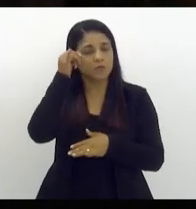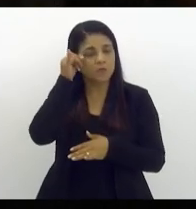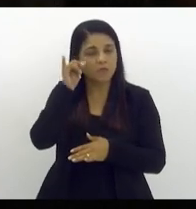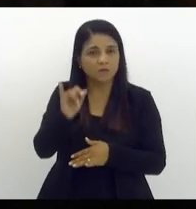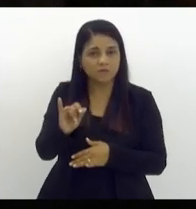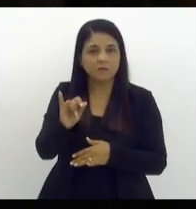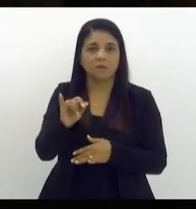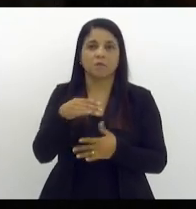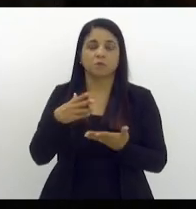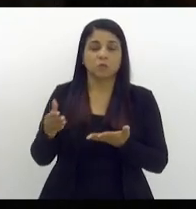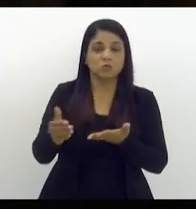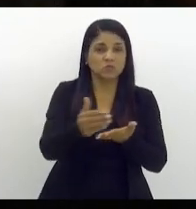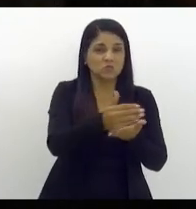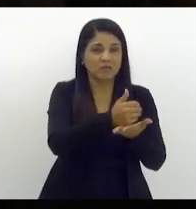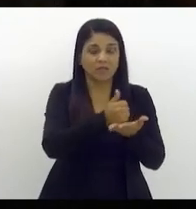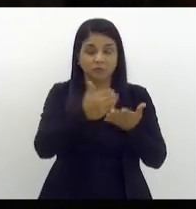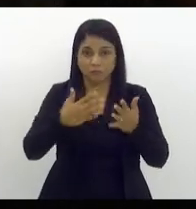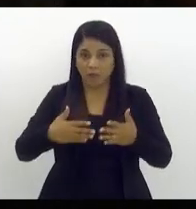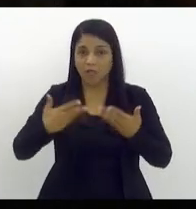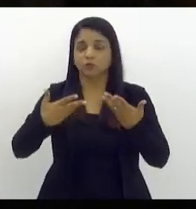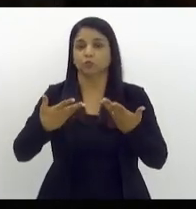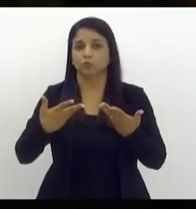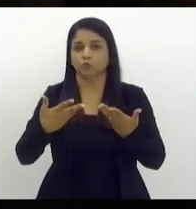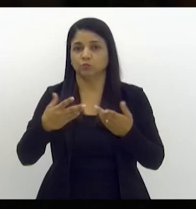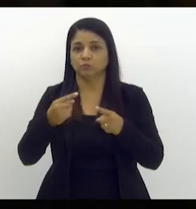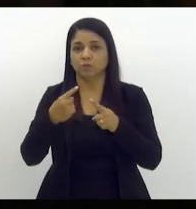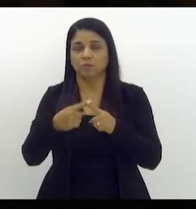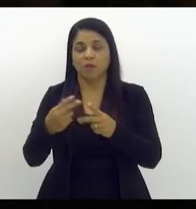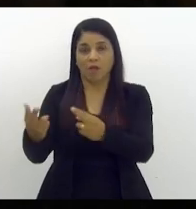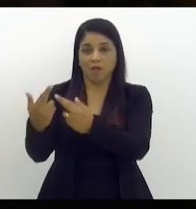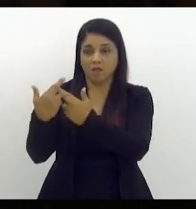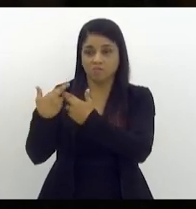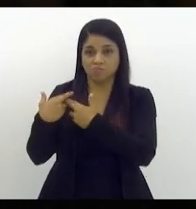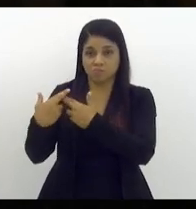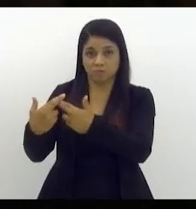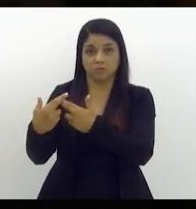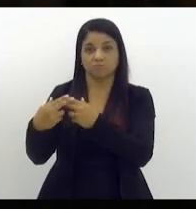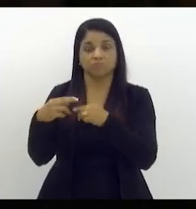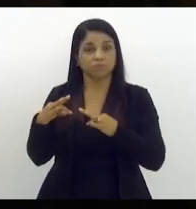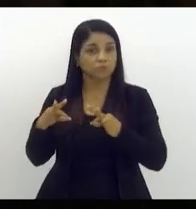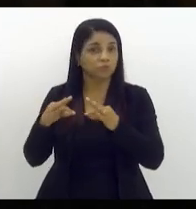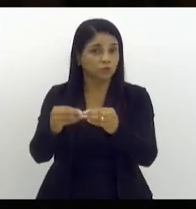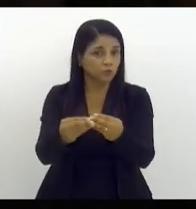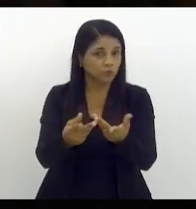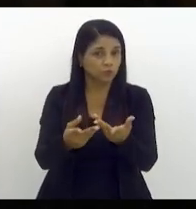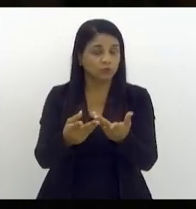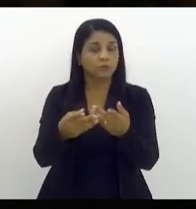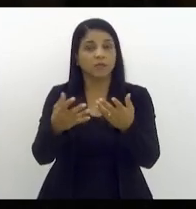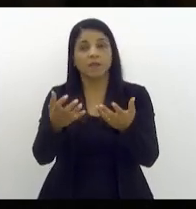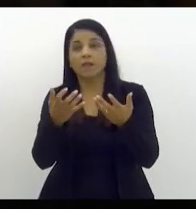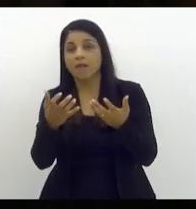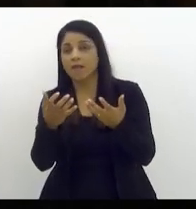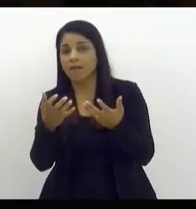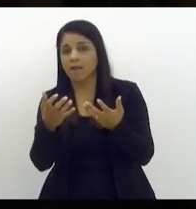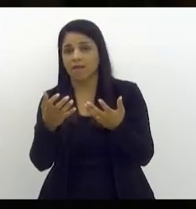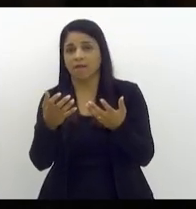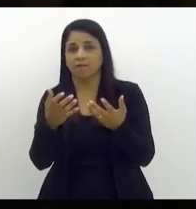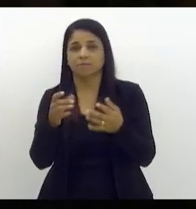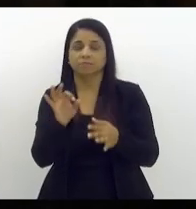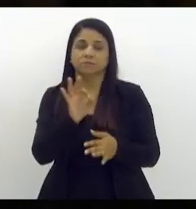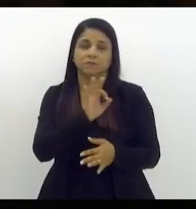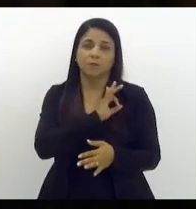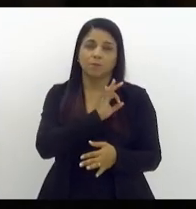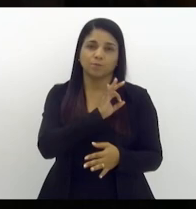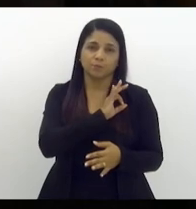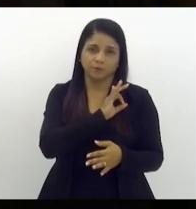nos choca e traz aí para a gente a responsabilidade sobre o que a gente quer das polícias